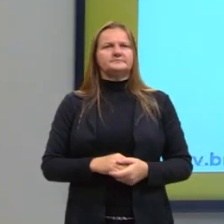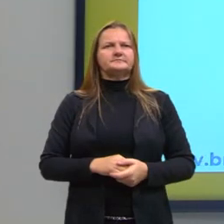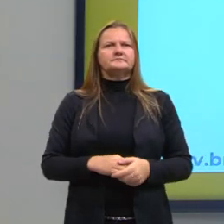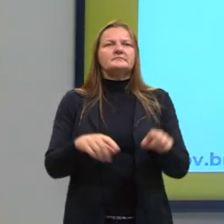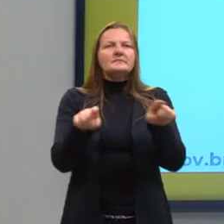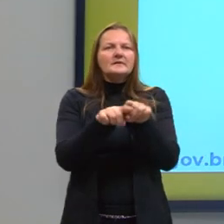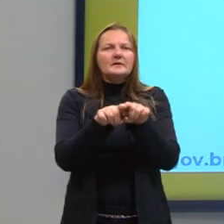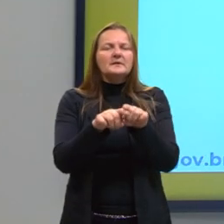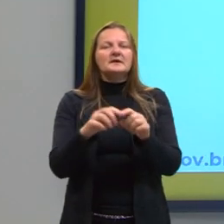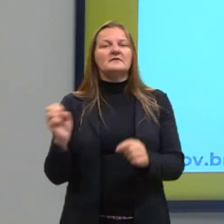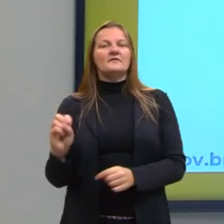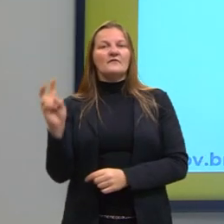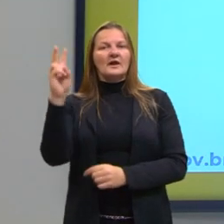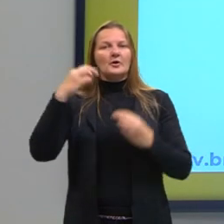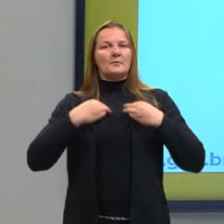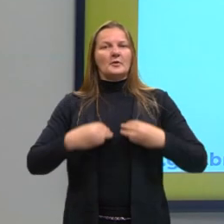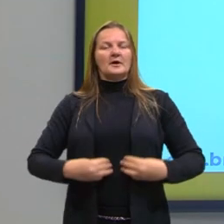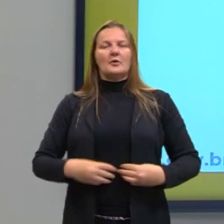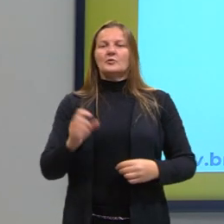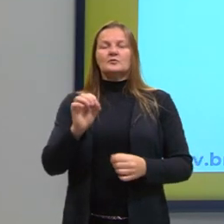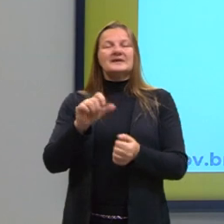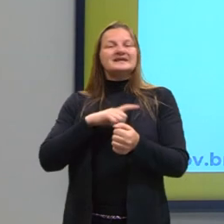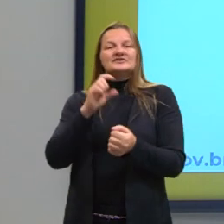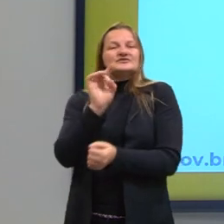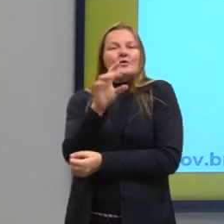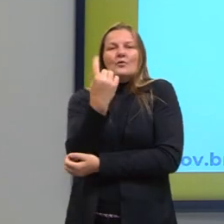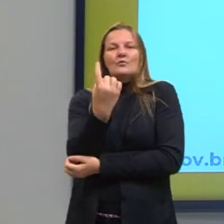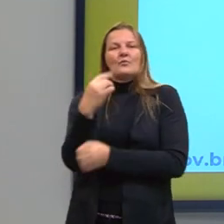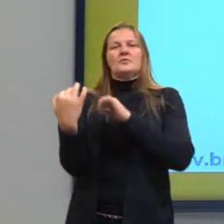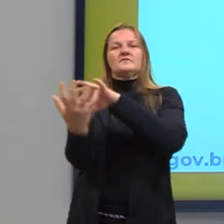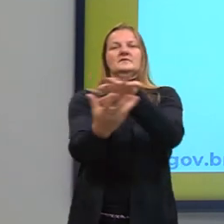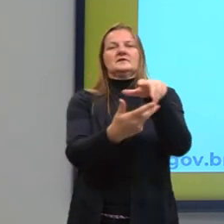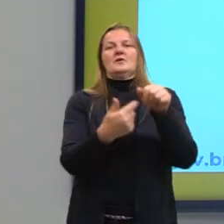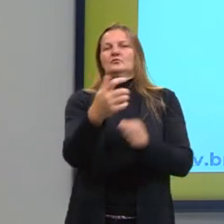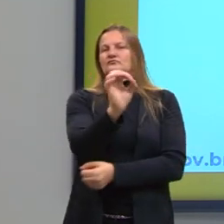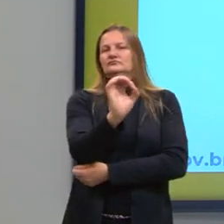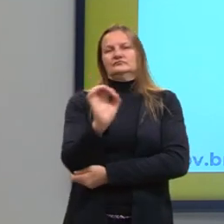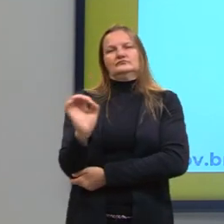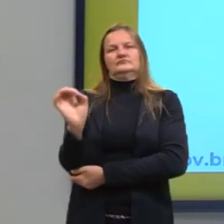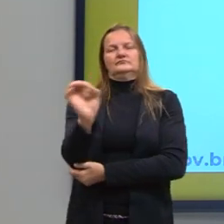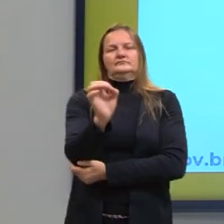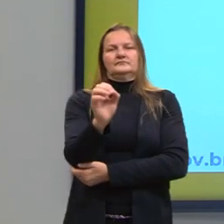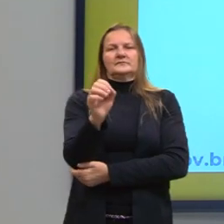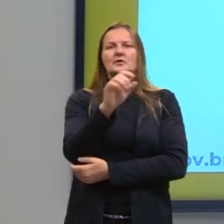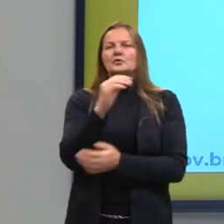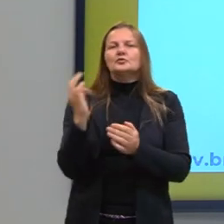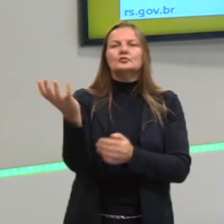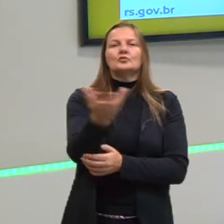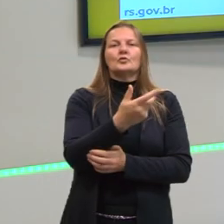também ó fiz os valores morais não são absolutos não vale de forma universal para todos os indivíduos e para todos os tempos